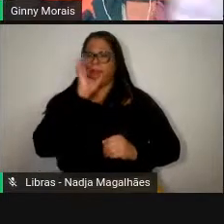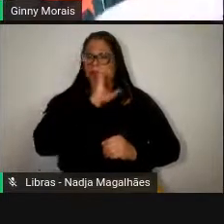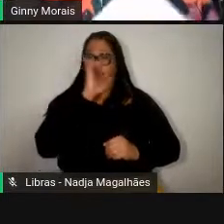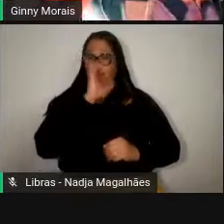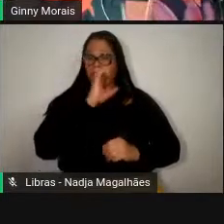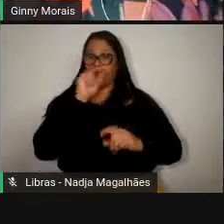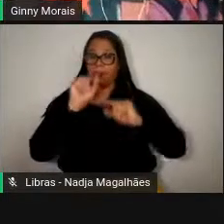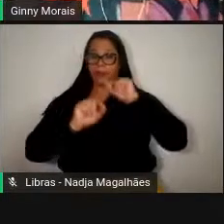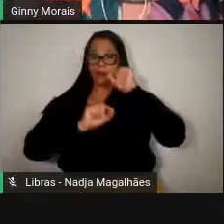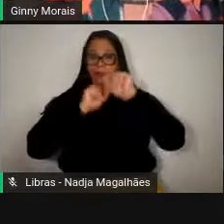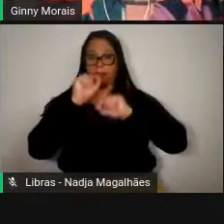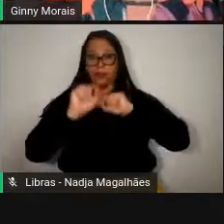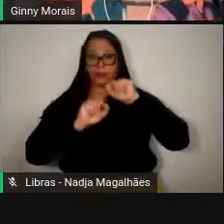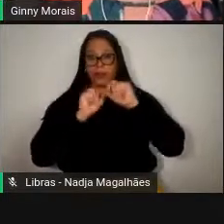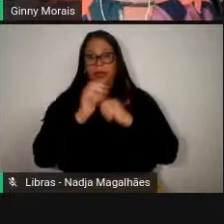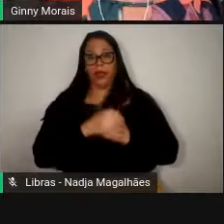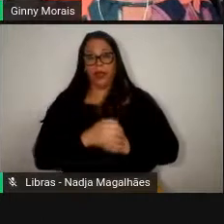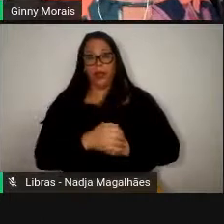das